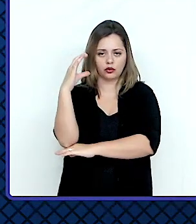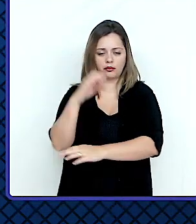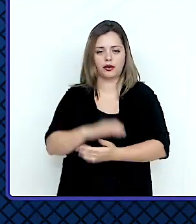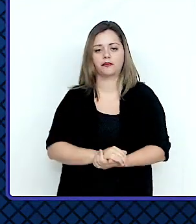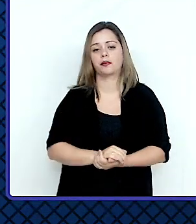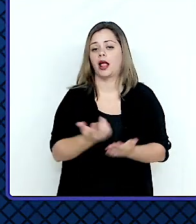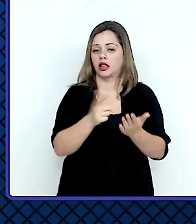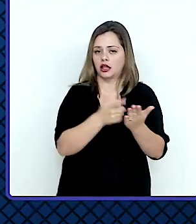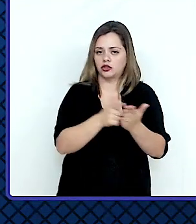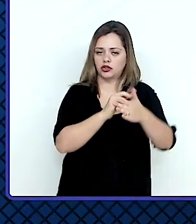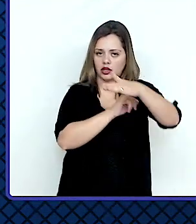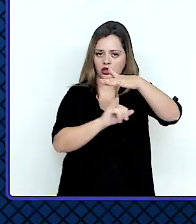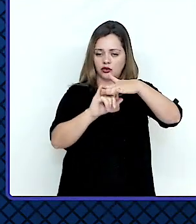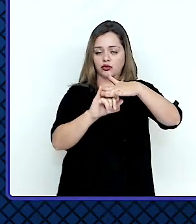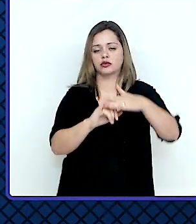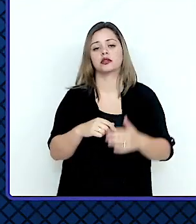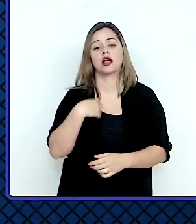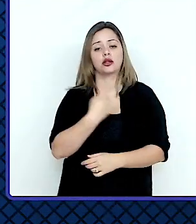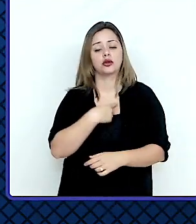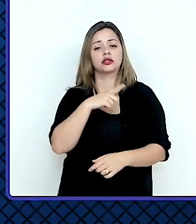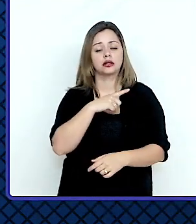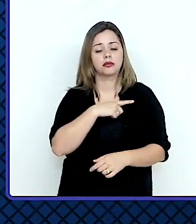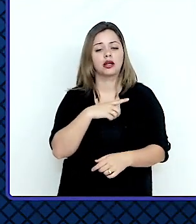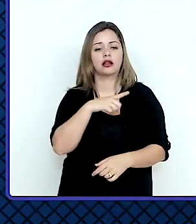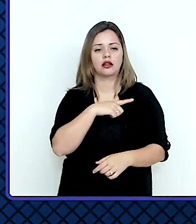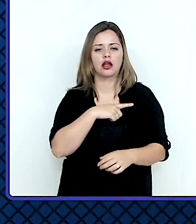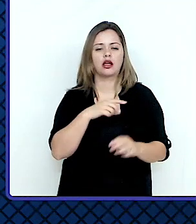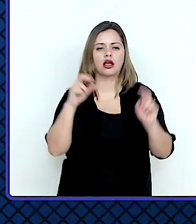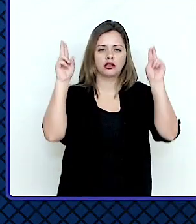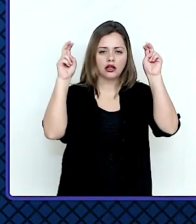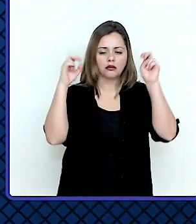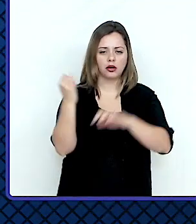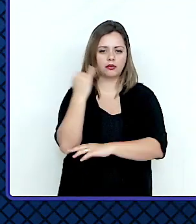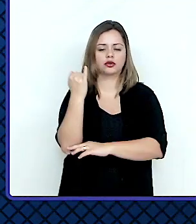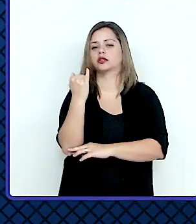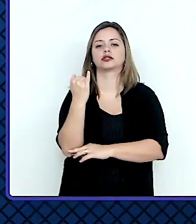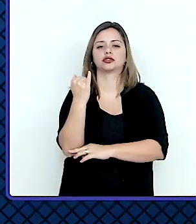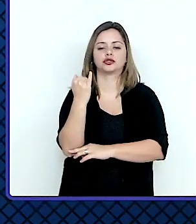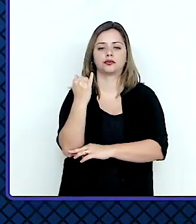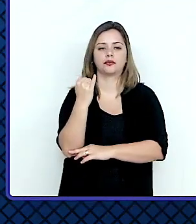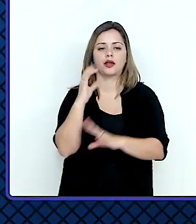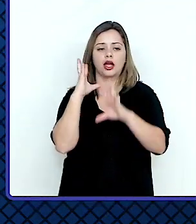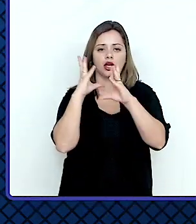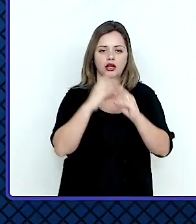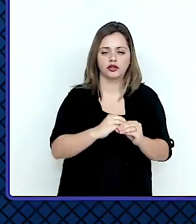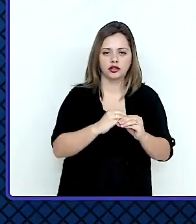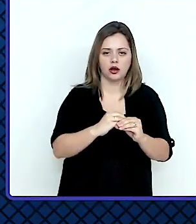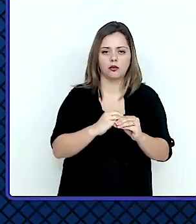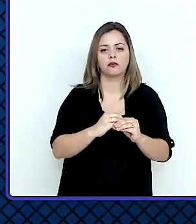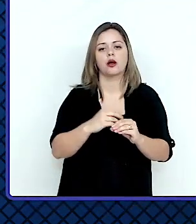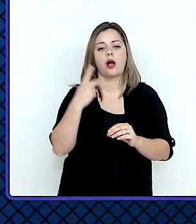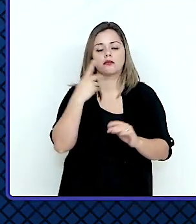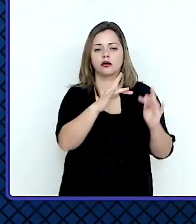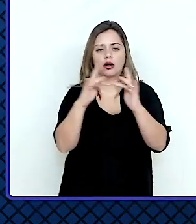da indústria, consideramos importantes os seguintes temas: revisão e atualização do